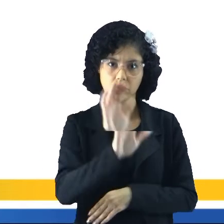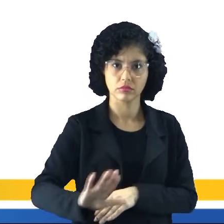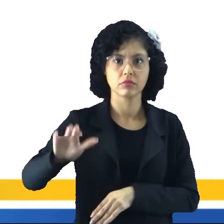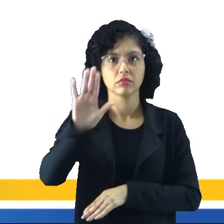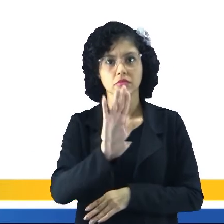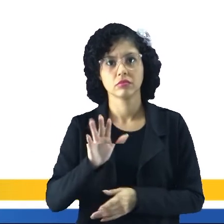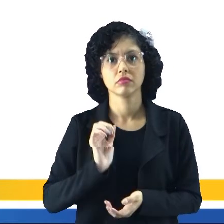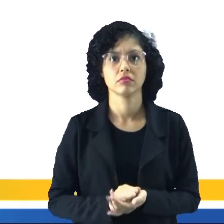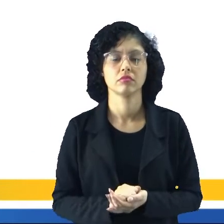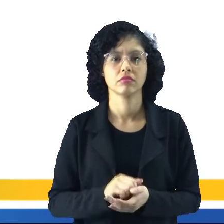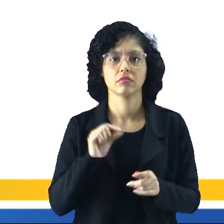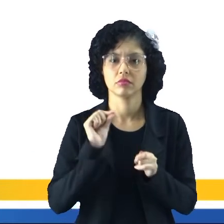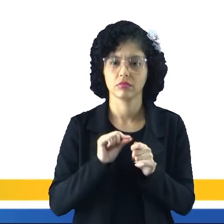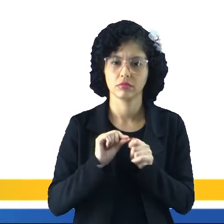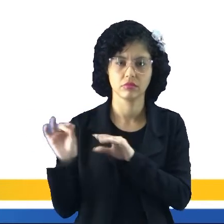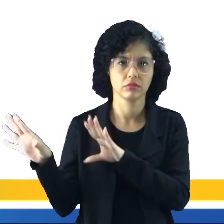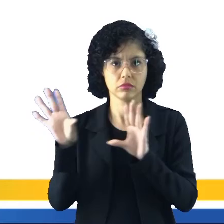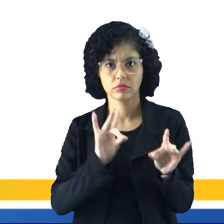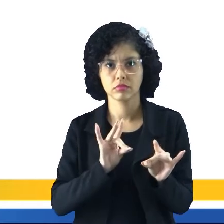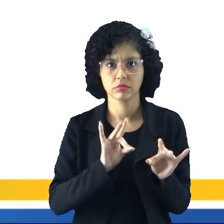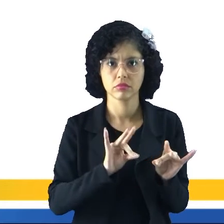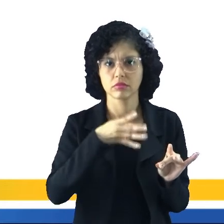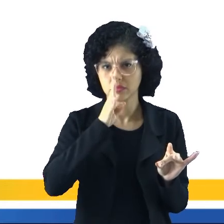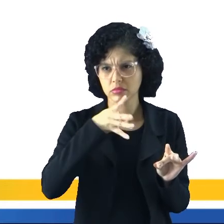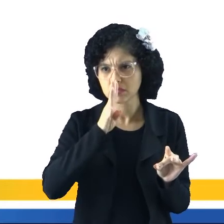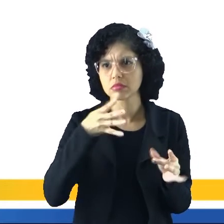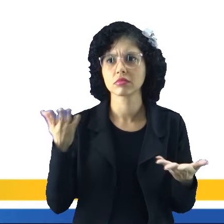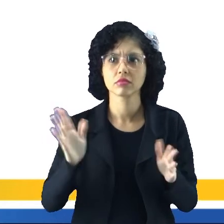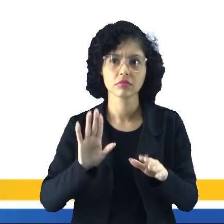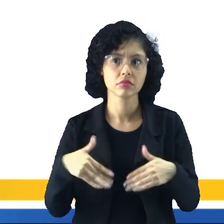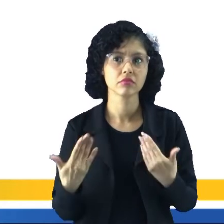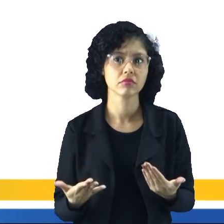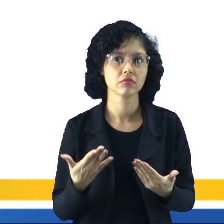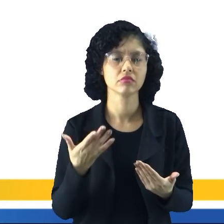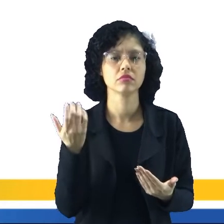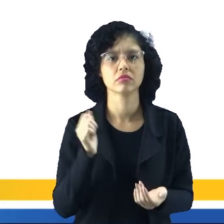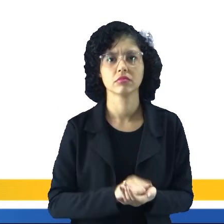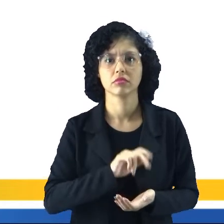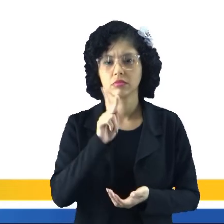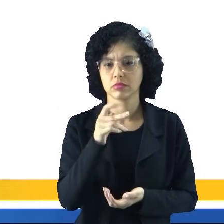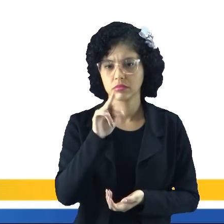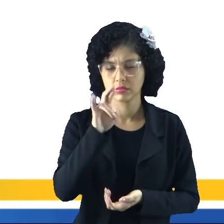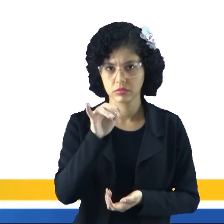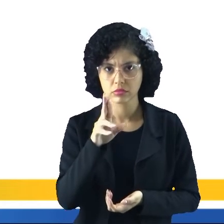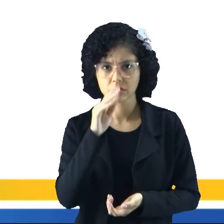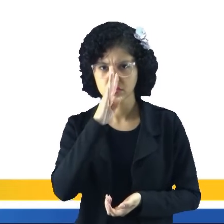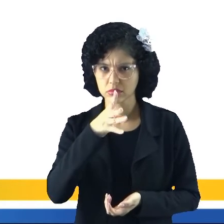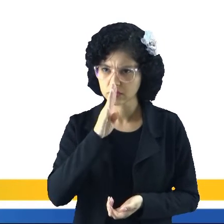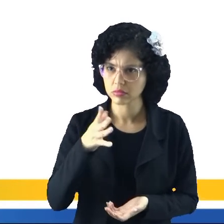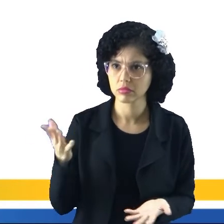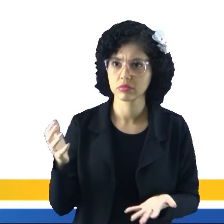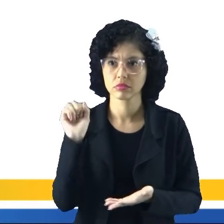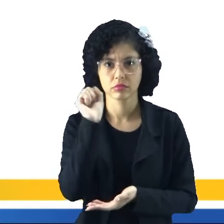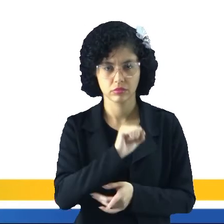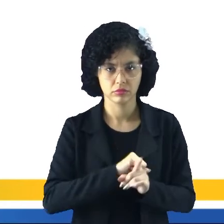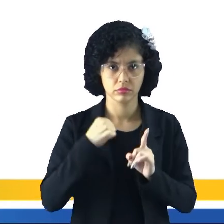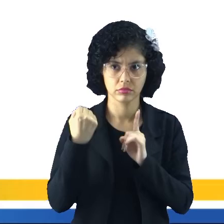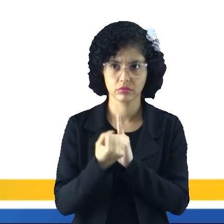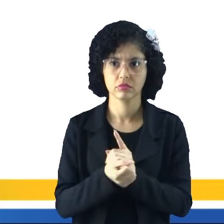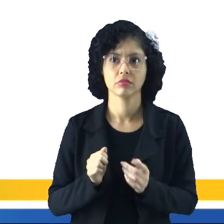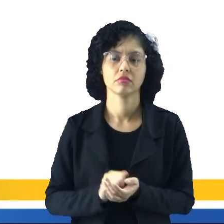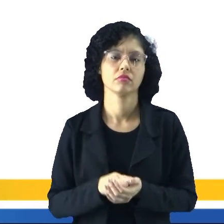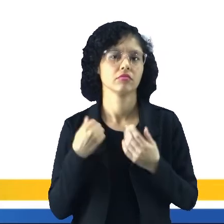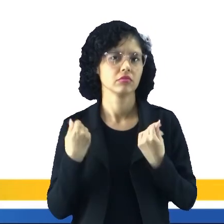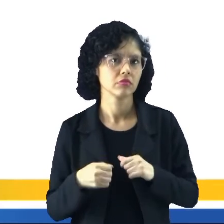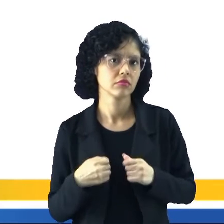charges das tirinhas sempre vão trazer esse questionamento. Qual é o efeito de humor? Qual a crítica social, né? Para isso eu